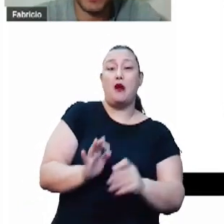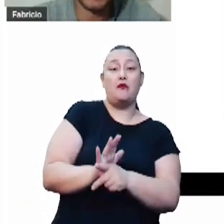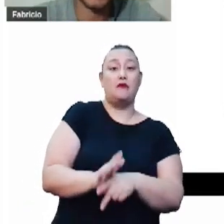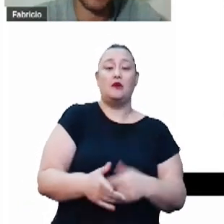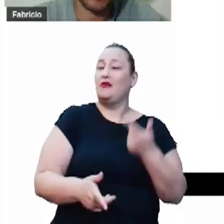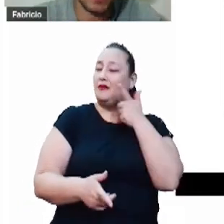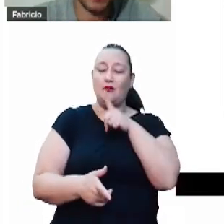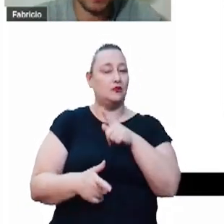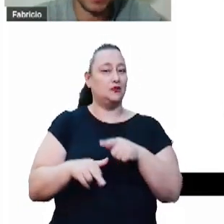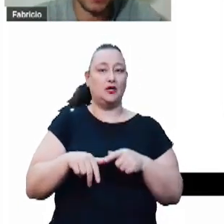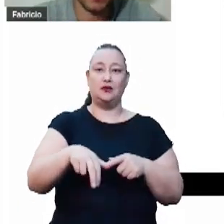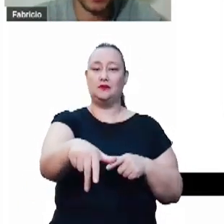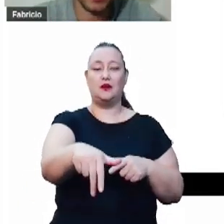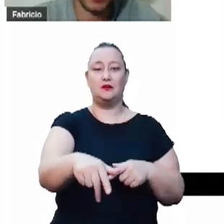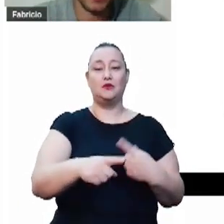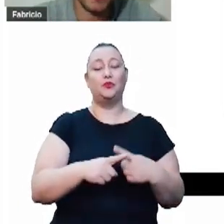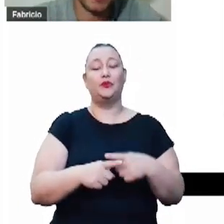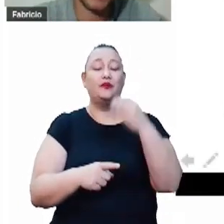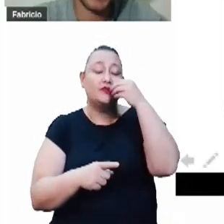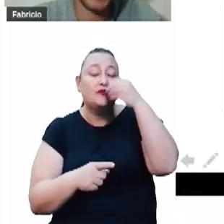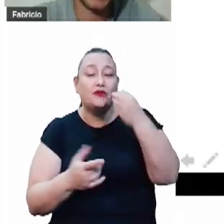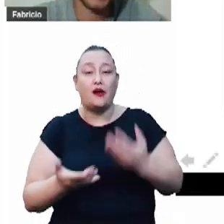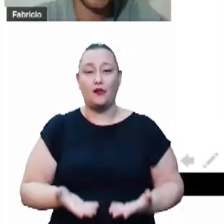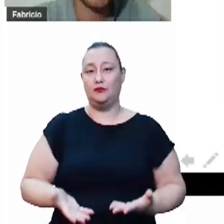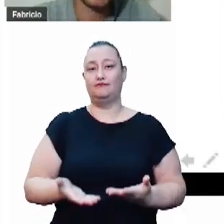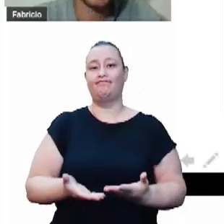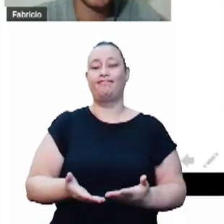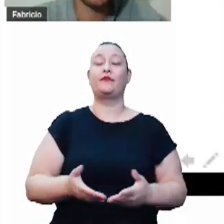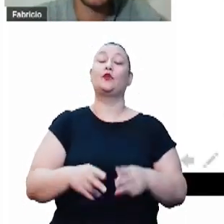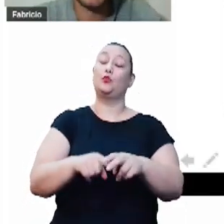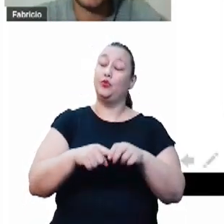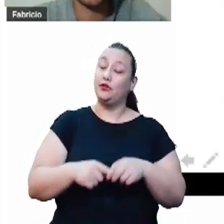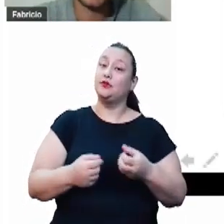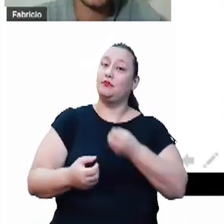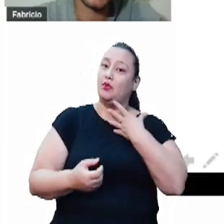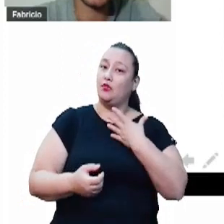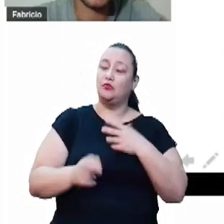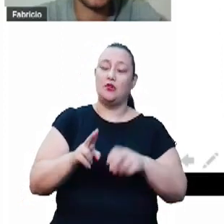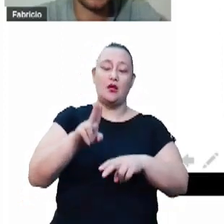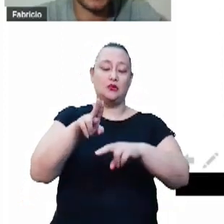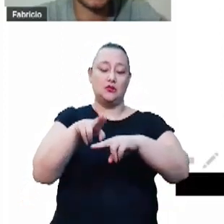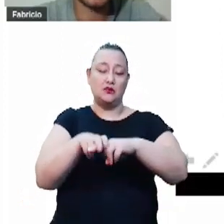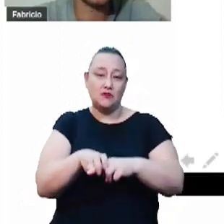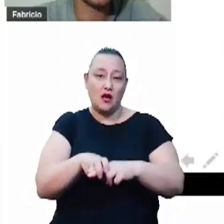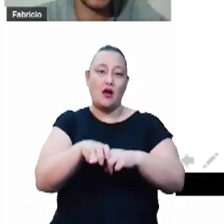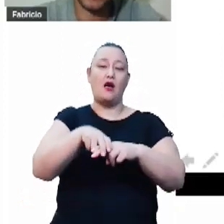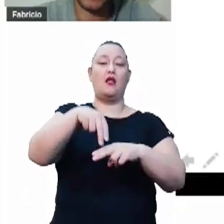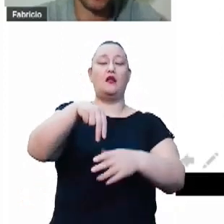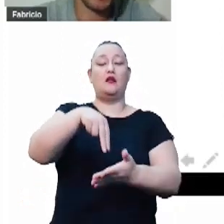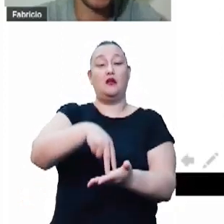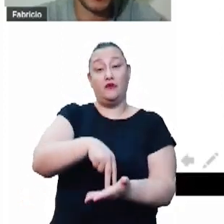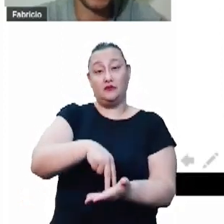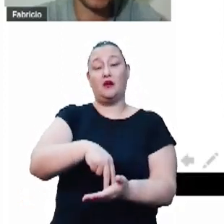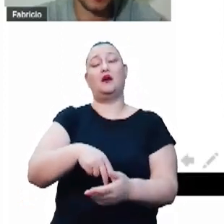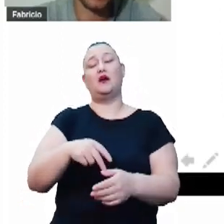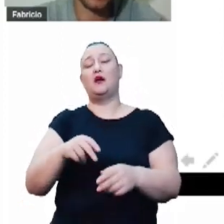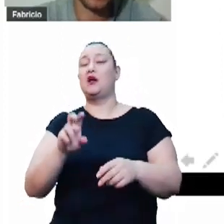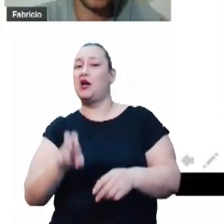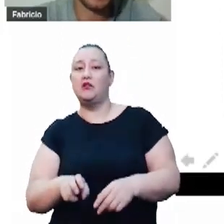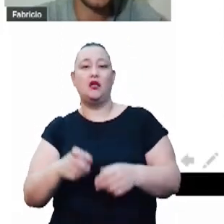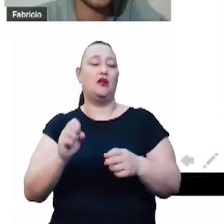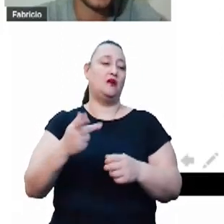por não realizar algumas atividades no dia a dia, né? A parte de levantar ou sentar, seja de uma cadeira, seja de alguma posição